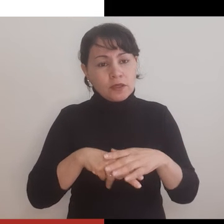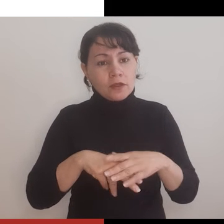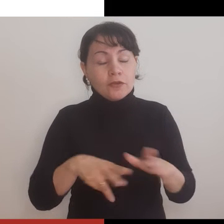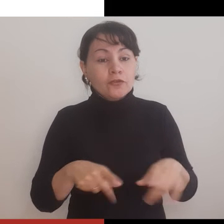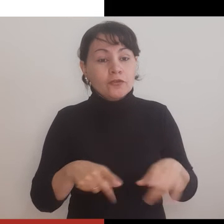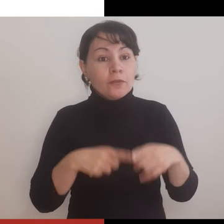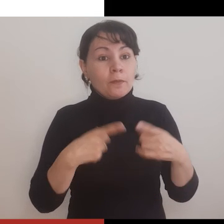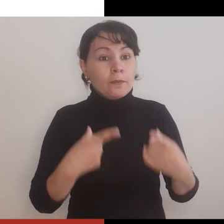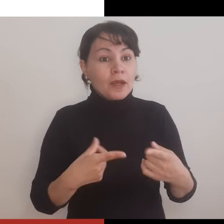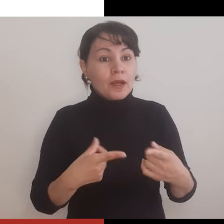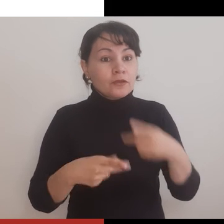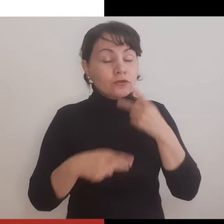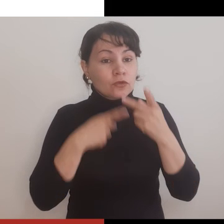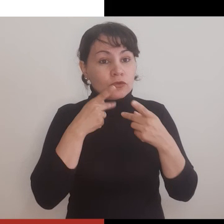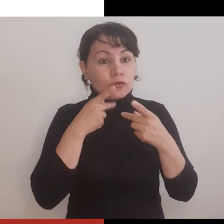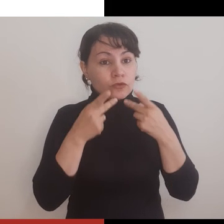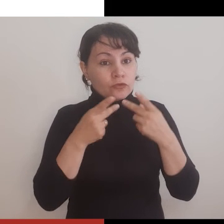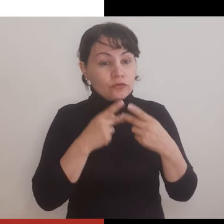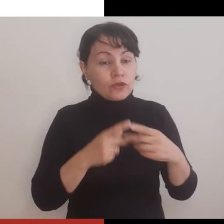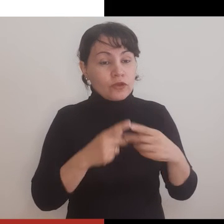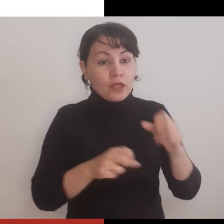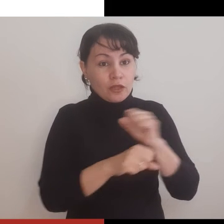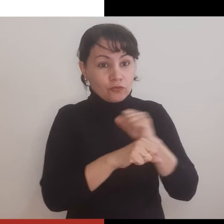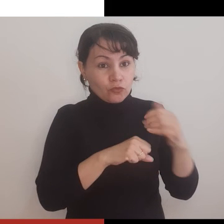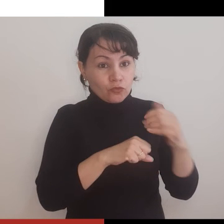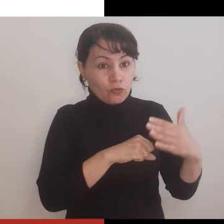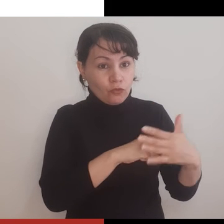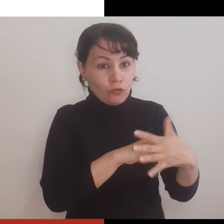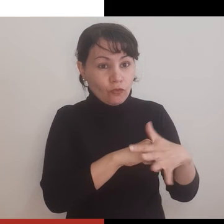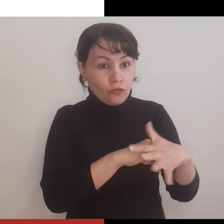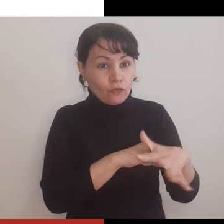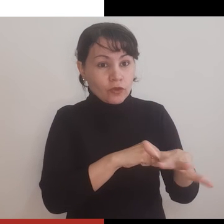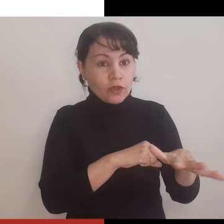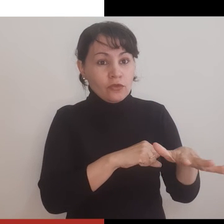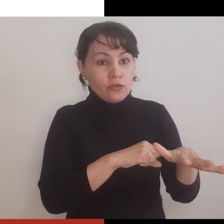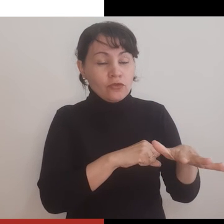a gente fala de um setor COVID,